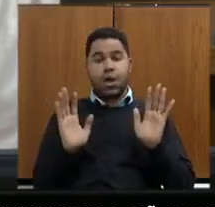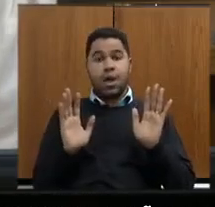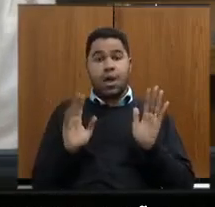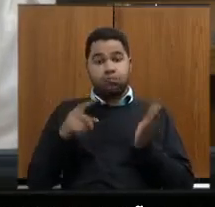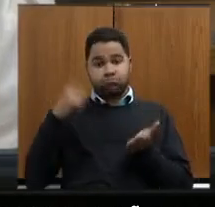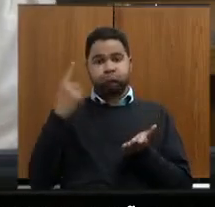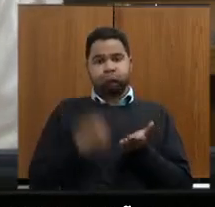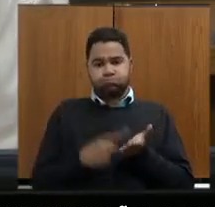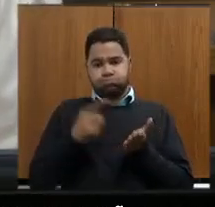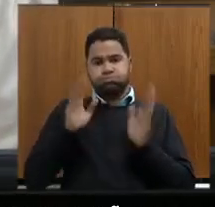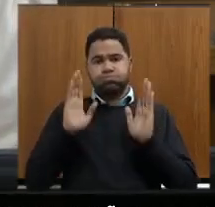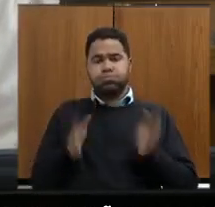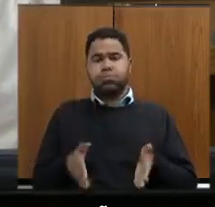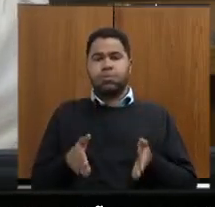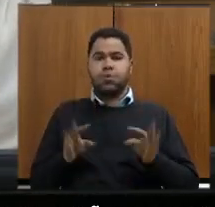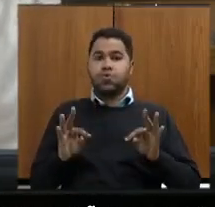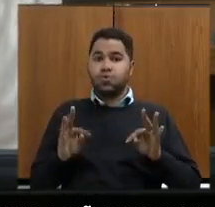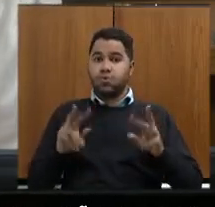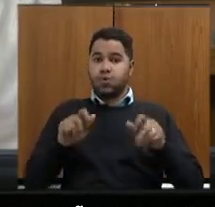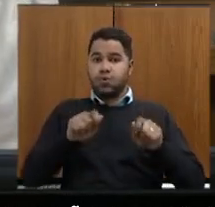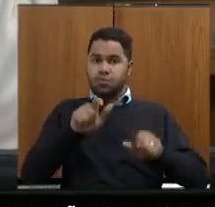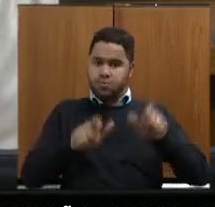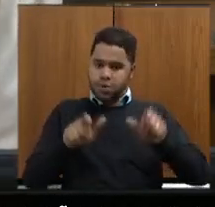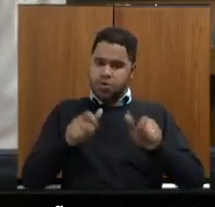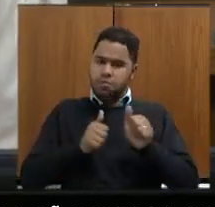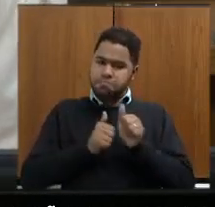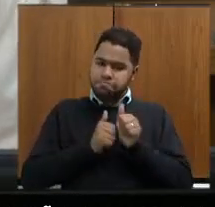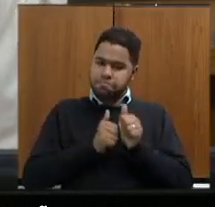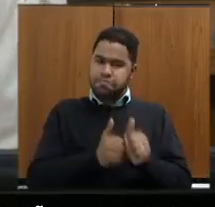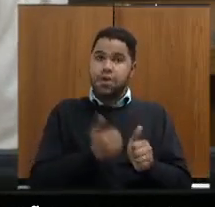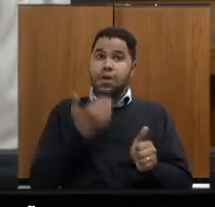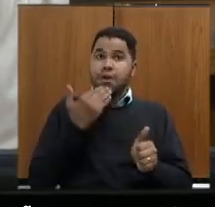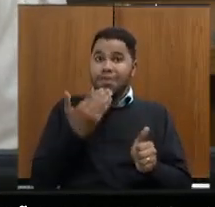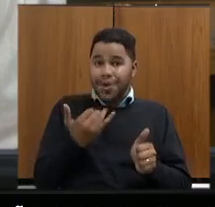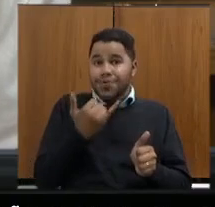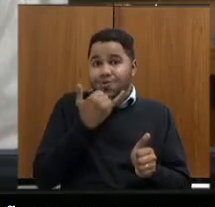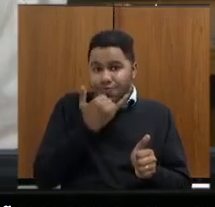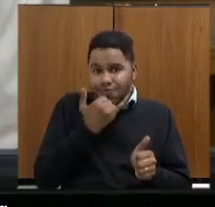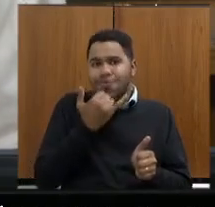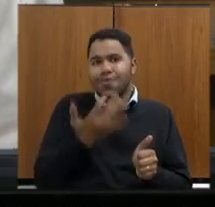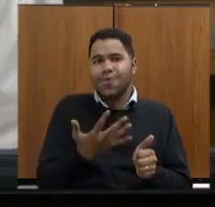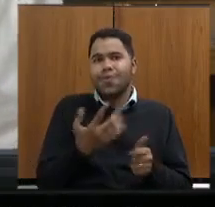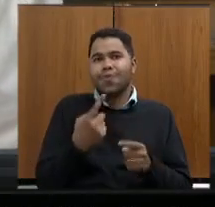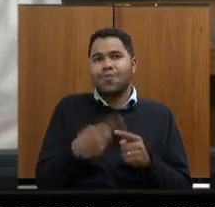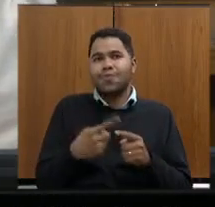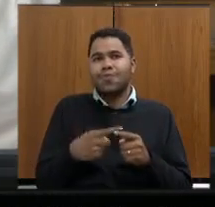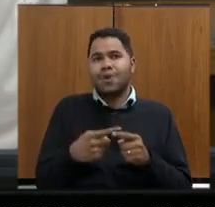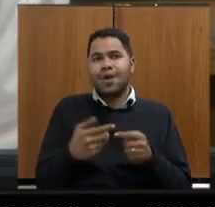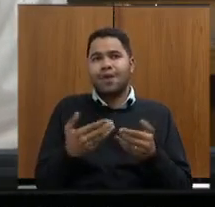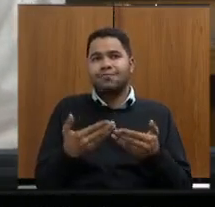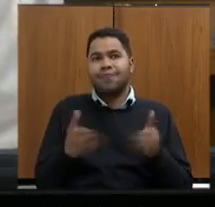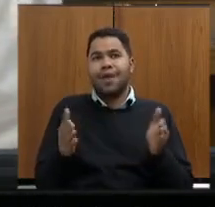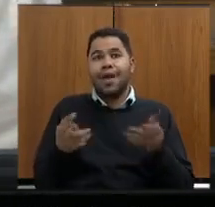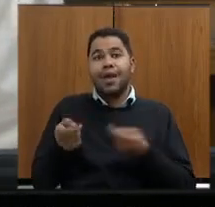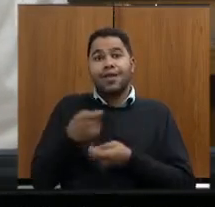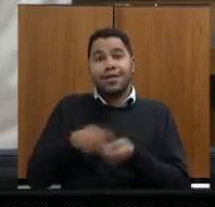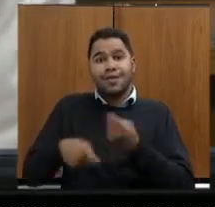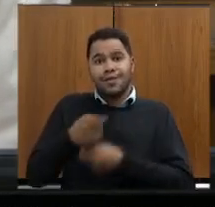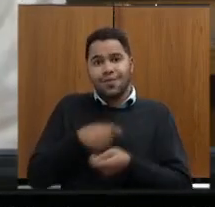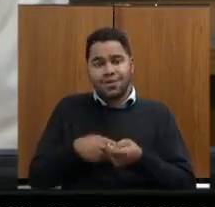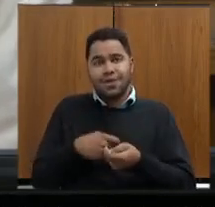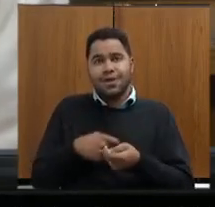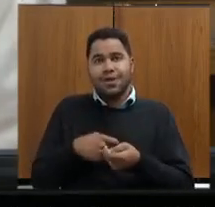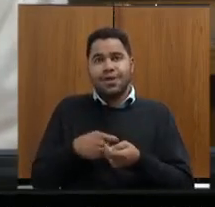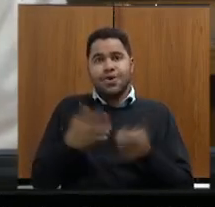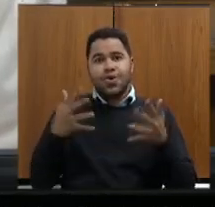acerto feito por todos os compromitentes que eu vou seguir te peço desculpas por isso né por não poder abrir aqui mas é porque minha negociação dessas